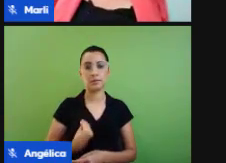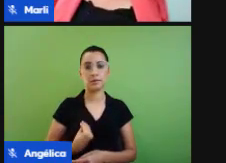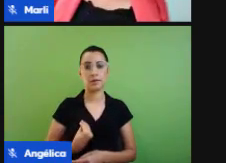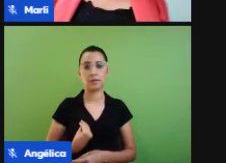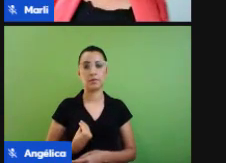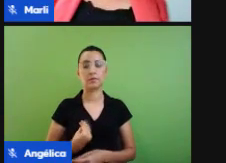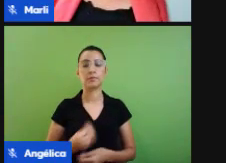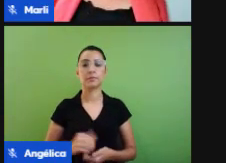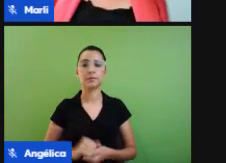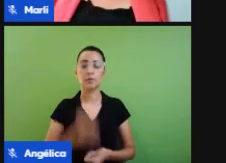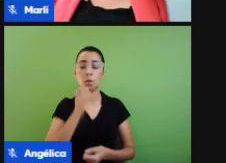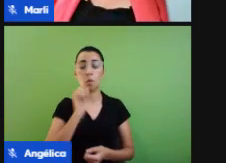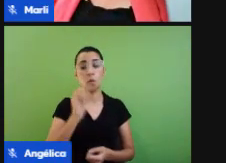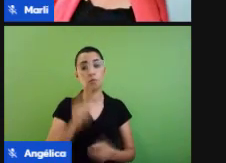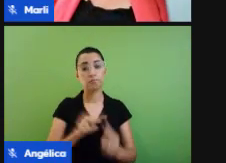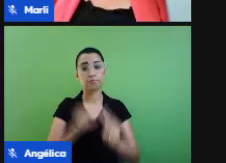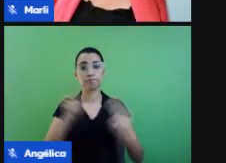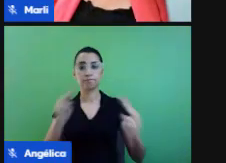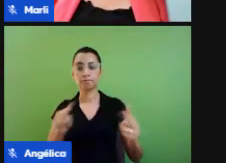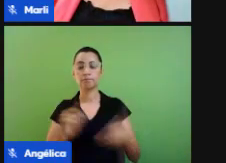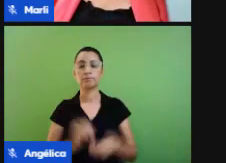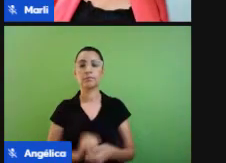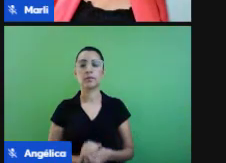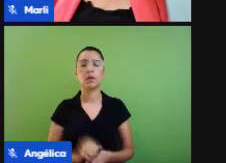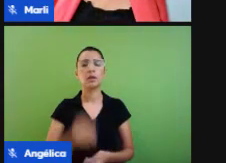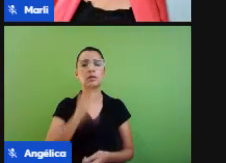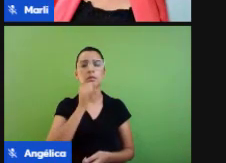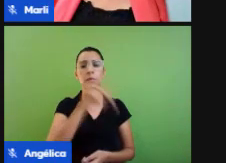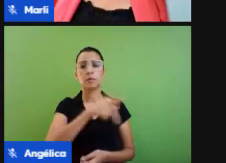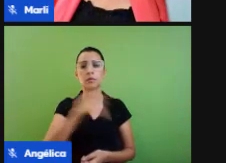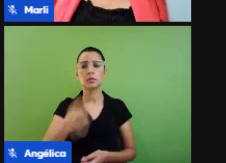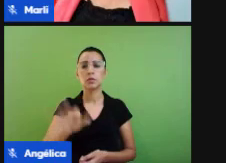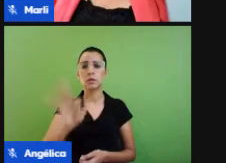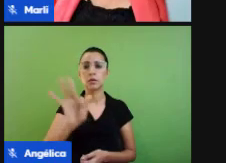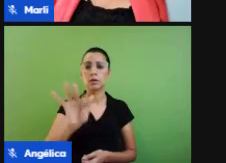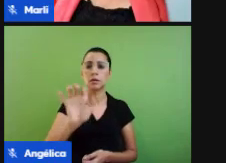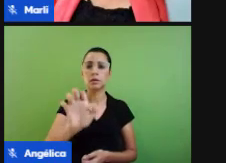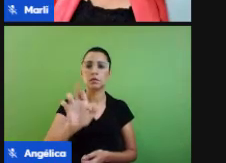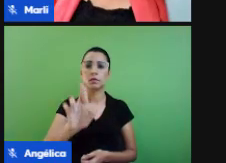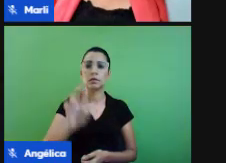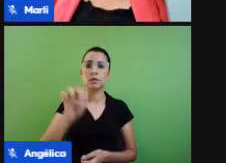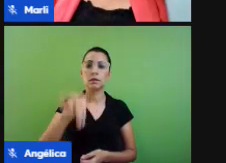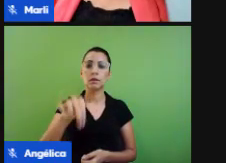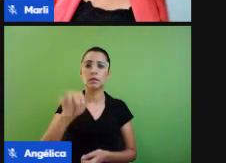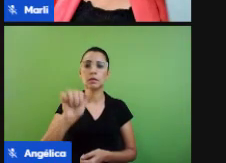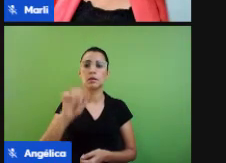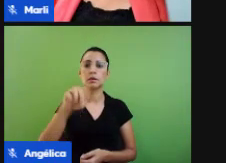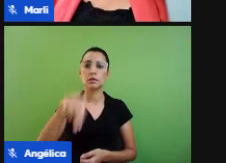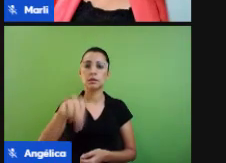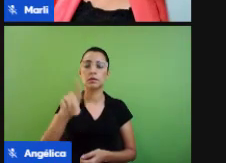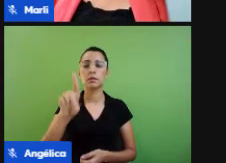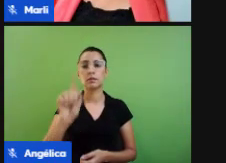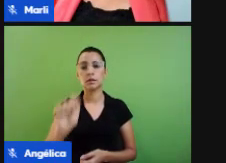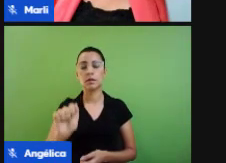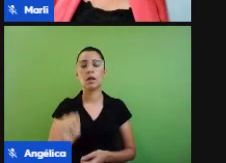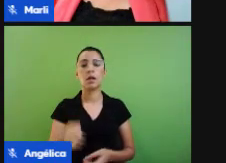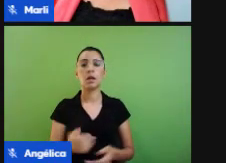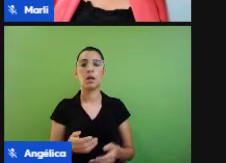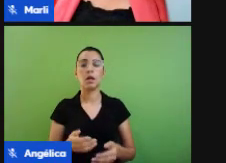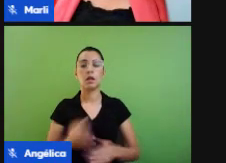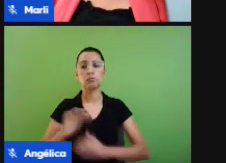essa professora, a professora Fernanda, desenvolveu a atividade dela, a sequência dela,